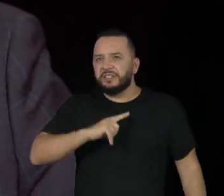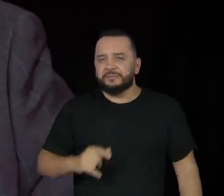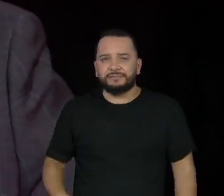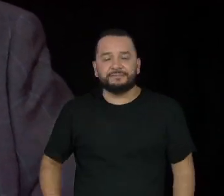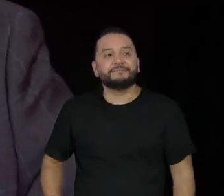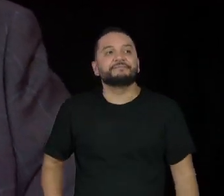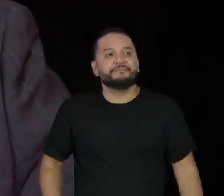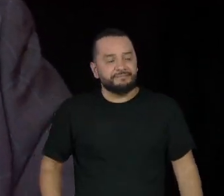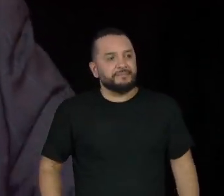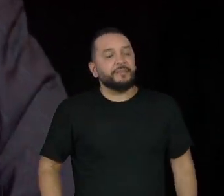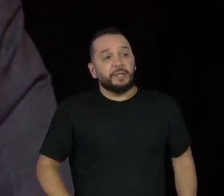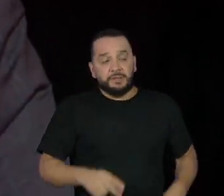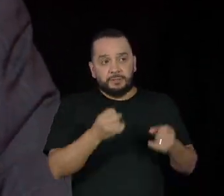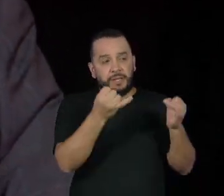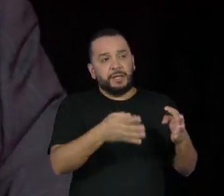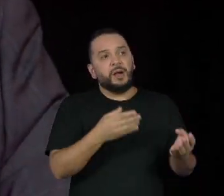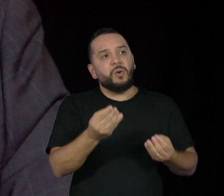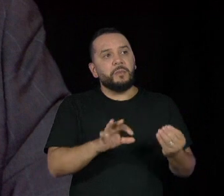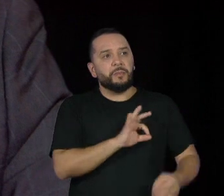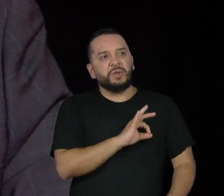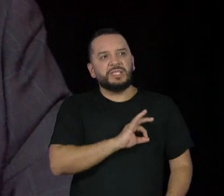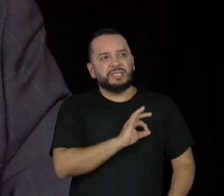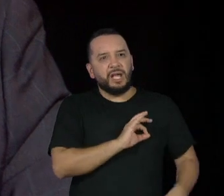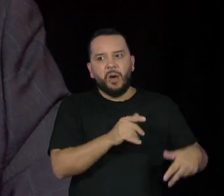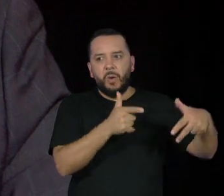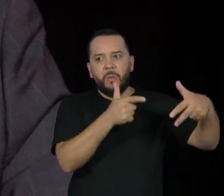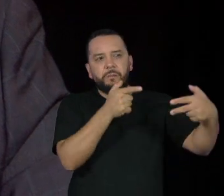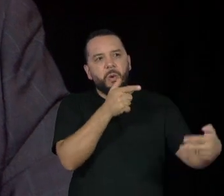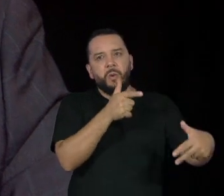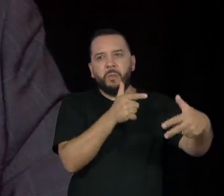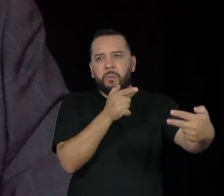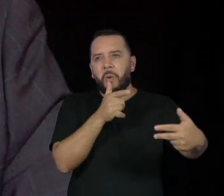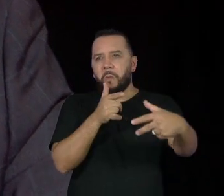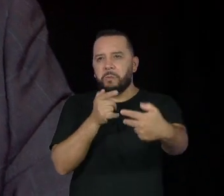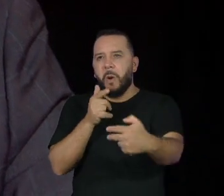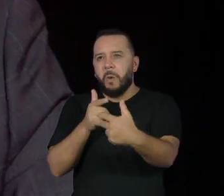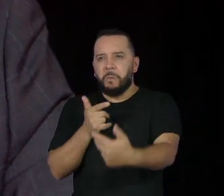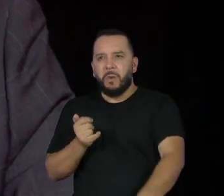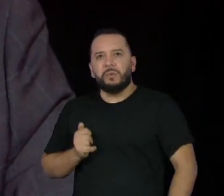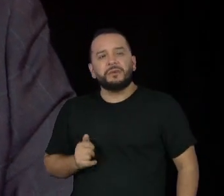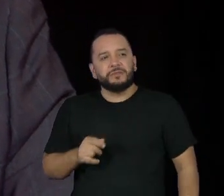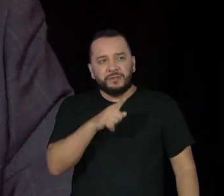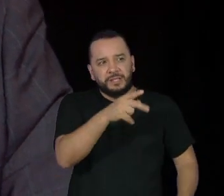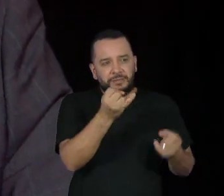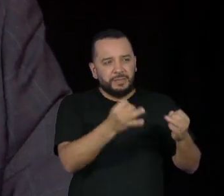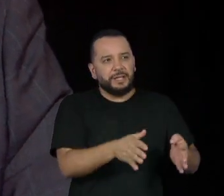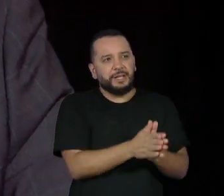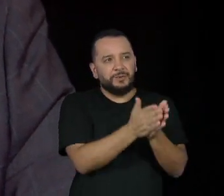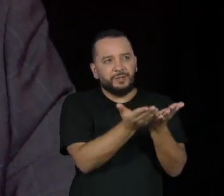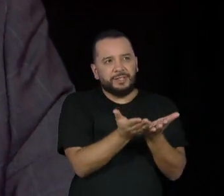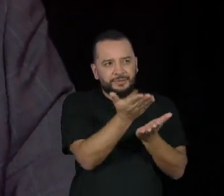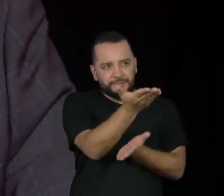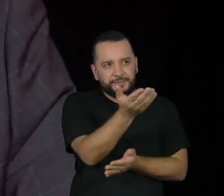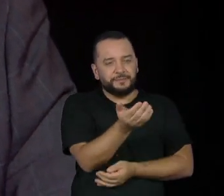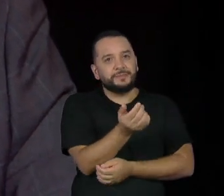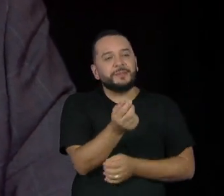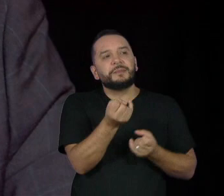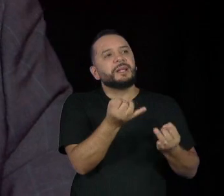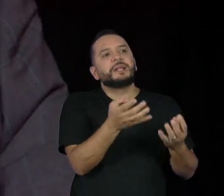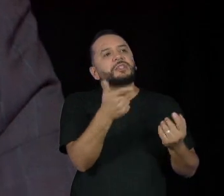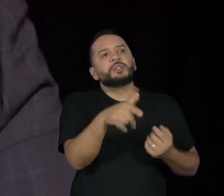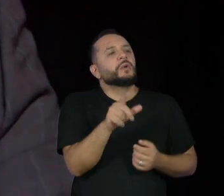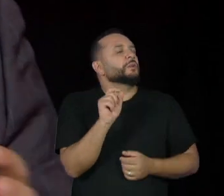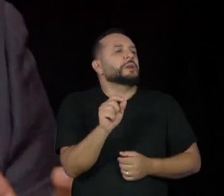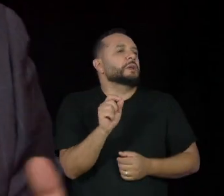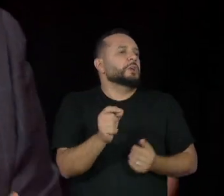letalidade policial. Esse é um assunto aí que se aborda em profundidade ali no livro. Mais uma vez, a gente está falando do quê, hein?